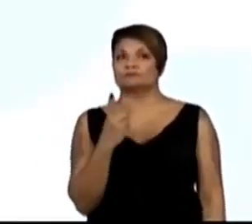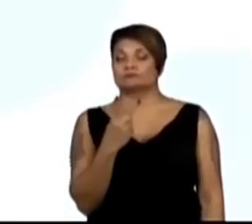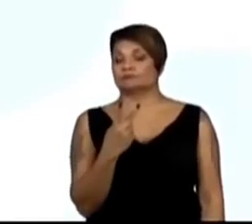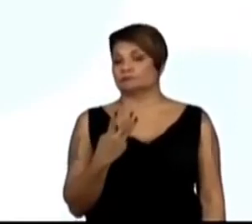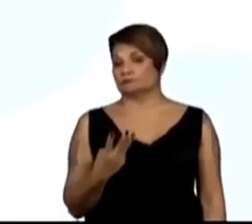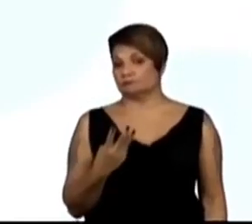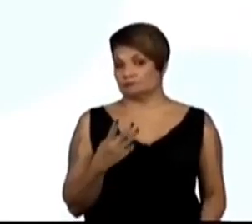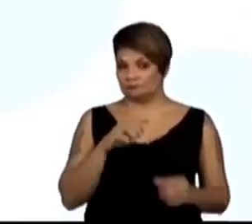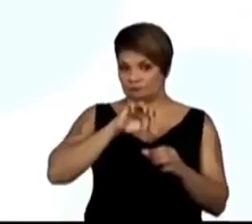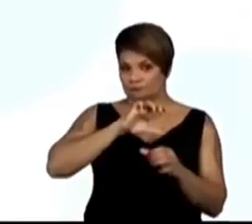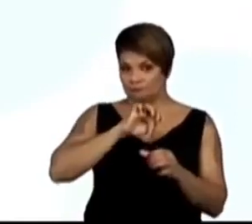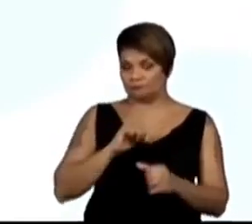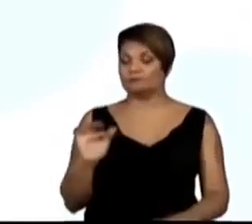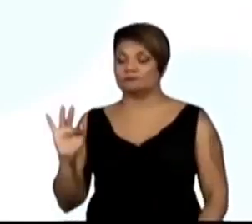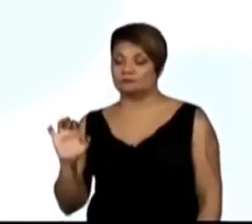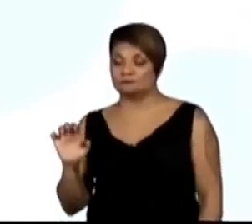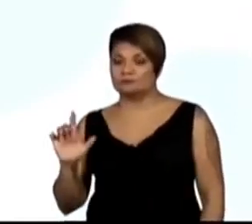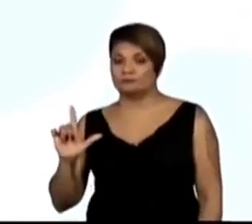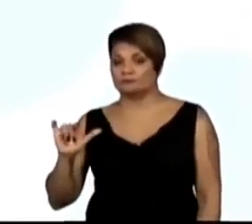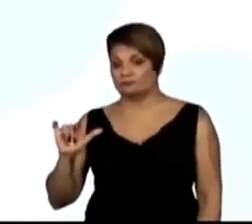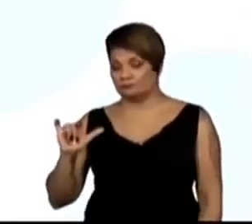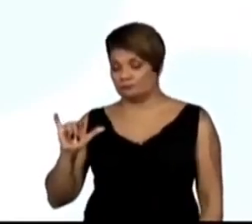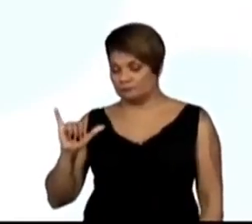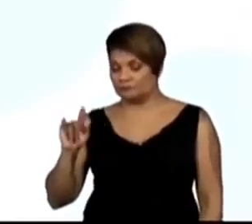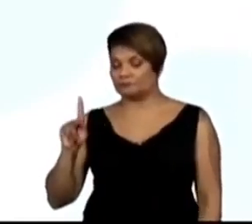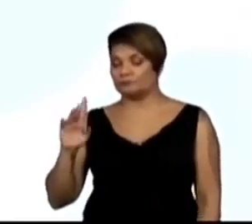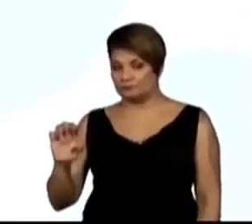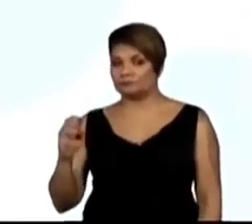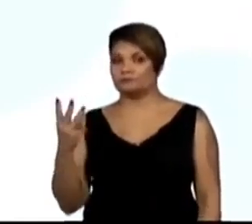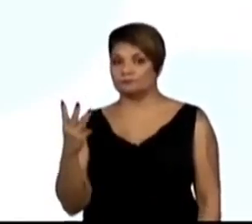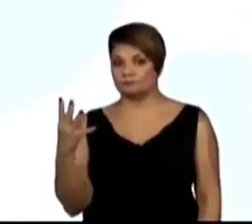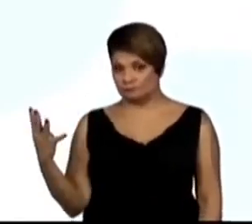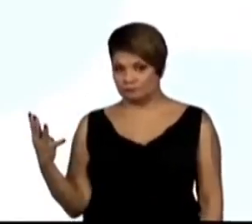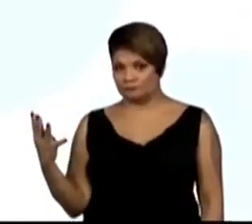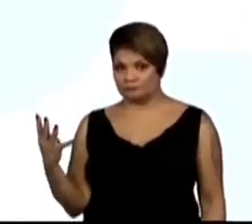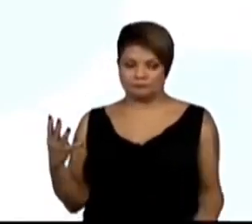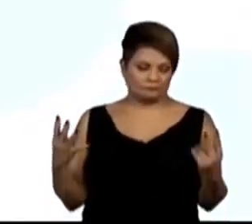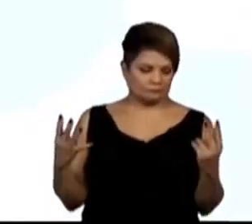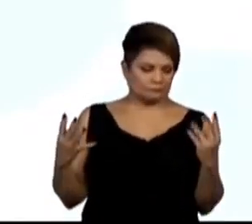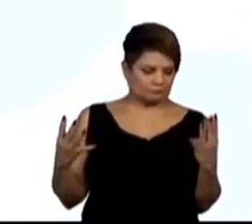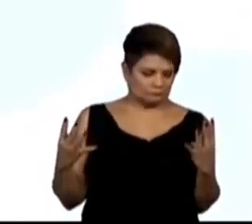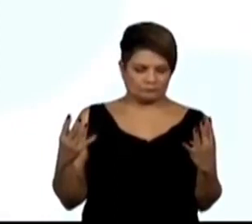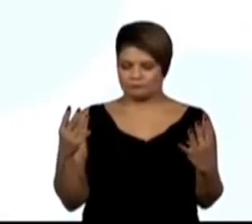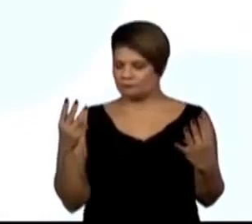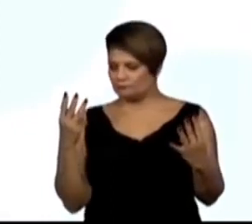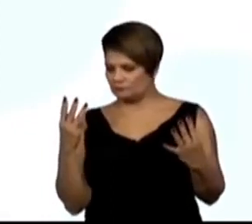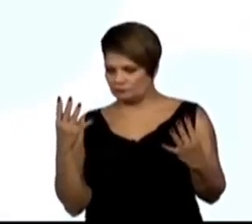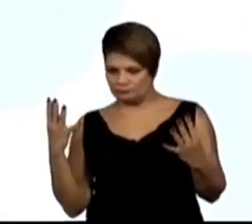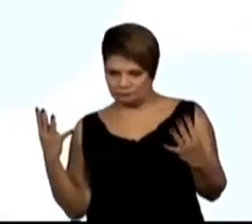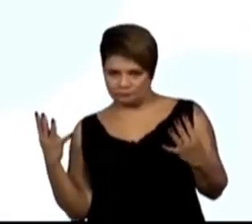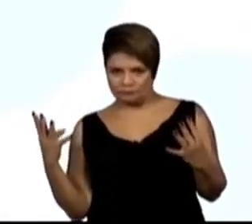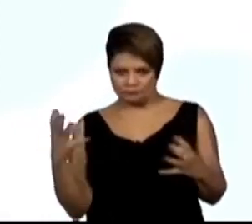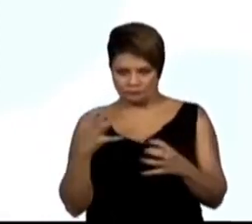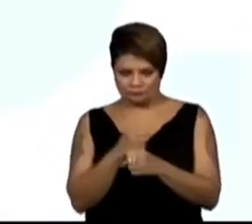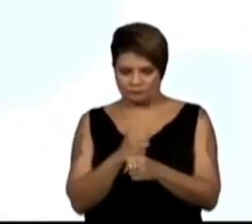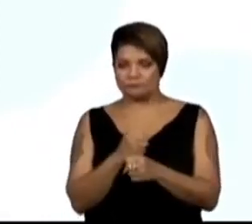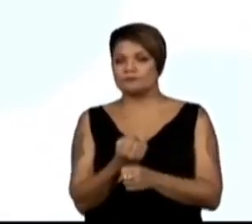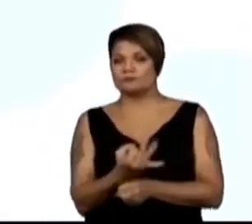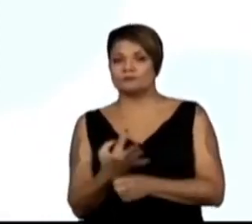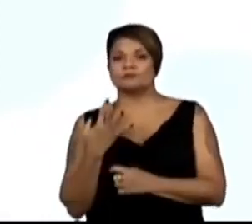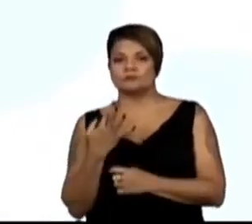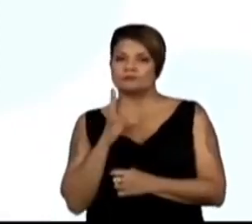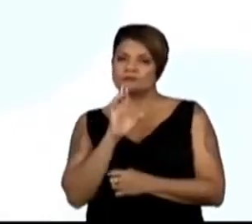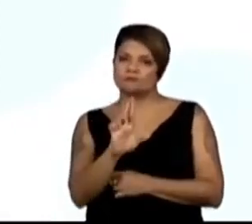tampinhas e Felipe, 34 tampinhas. Quantas tampinhas eles têm juntos?